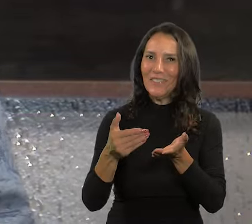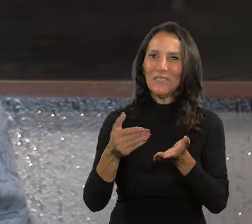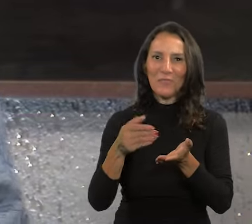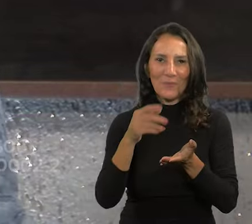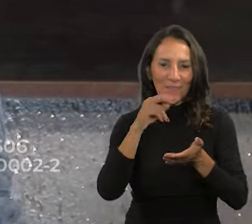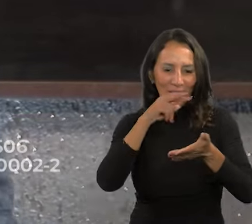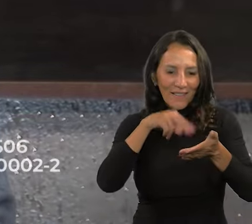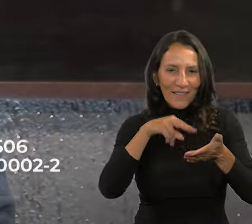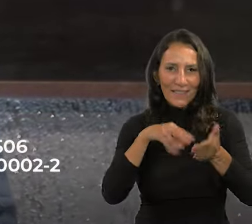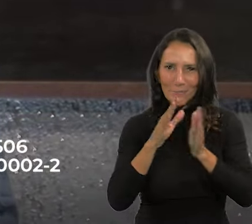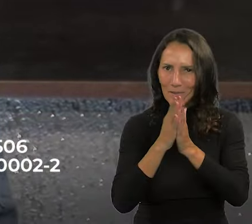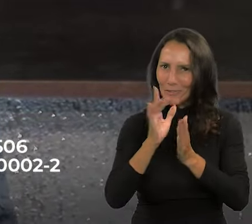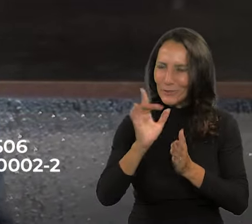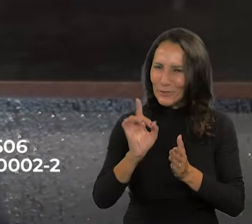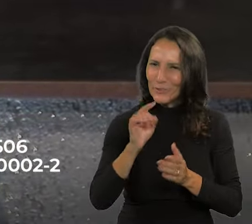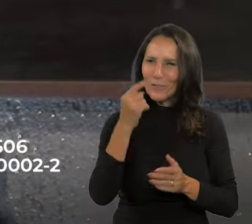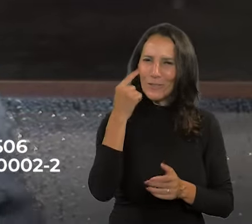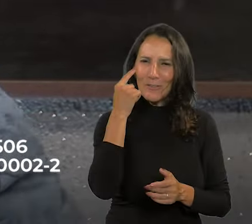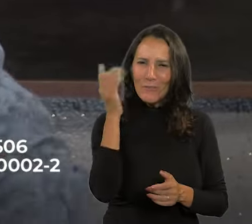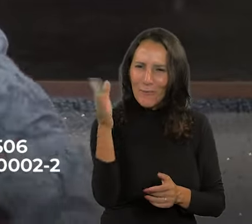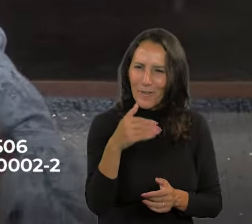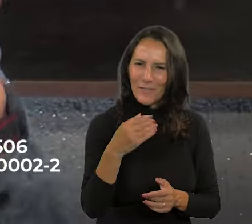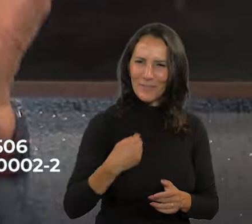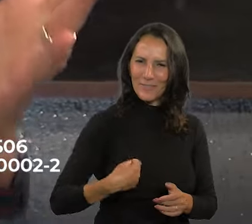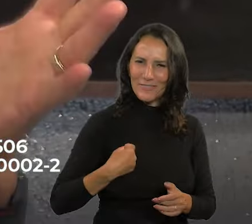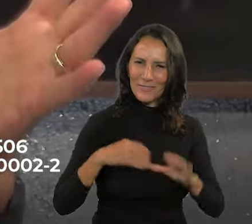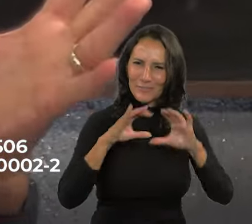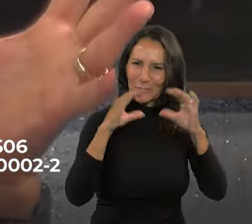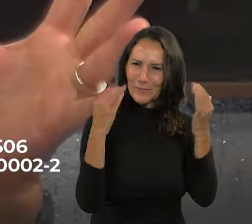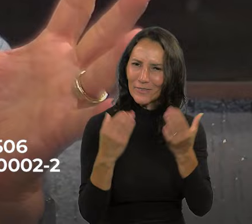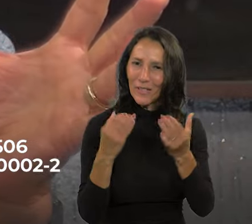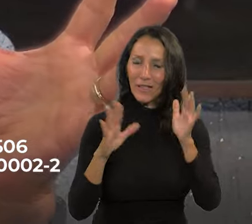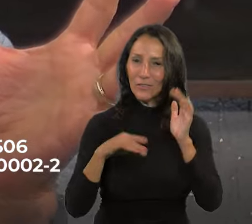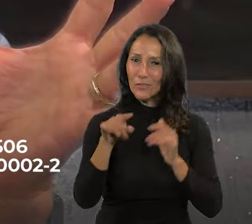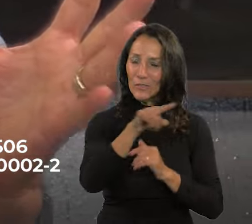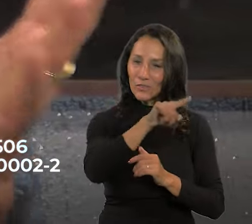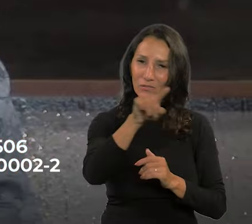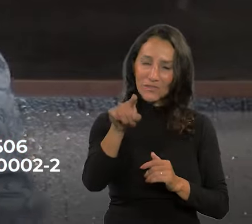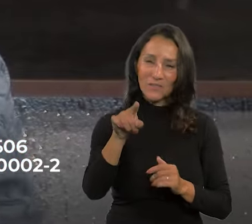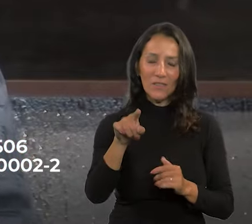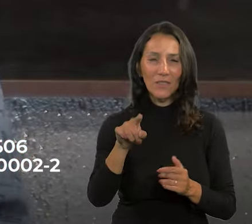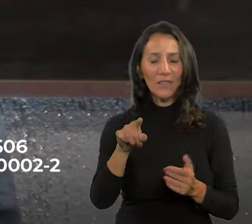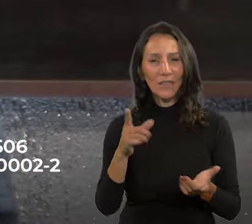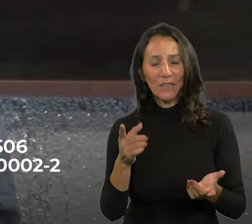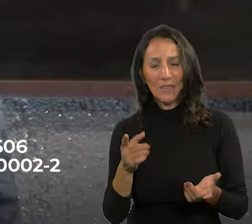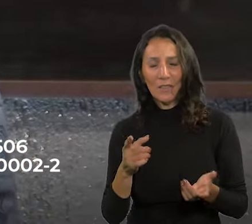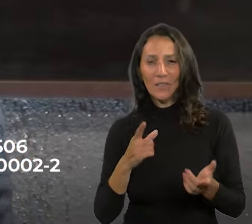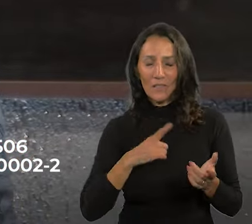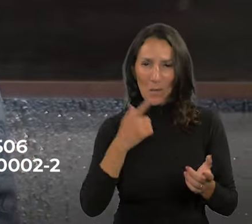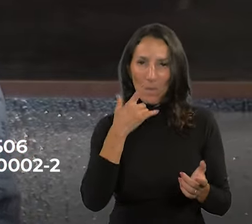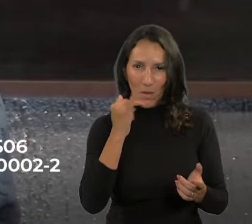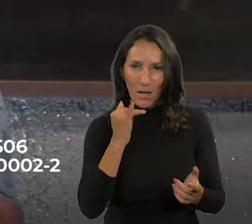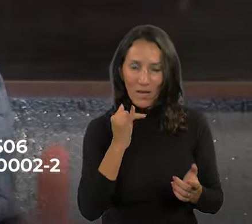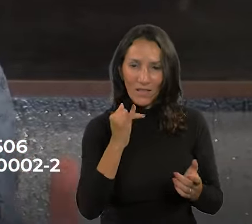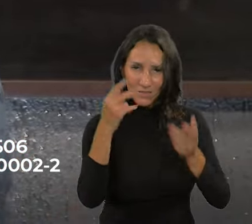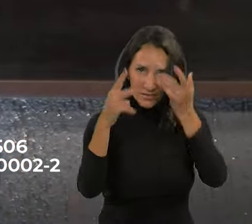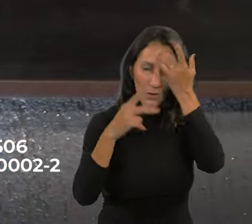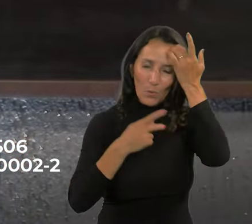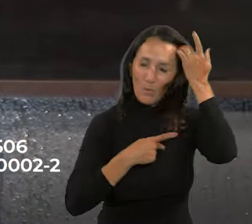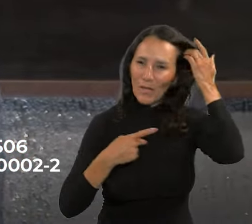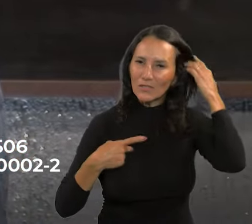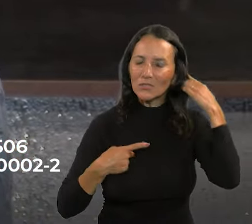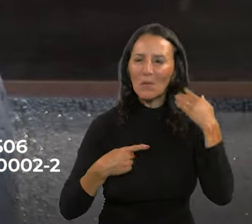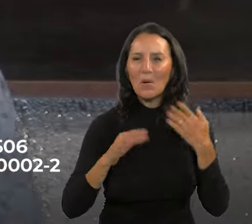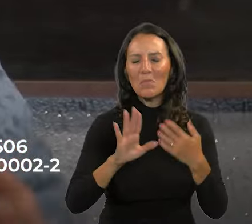pastores. Talvez você é um filho de pastor acostumado com a mediocridade, porque seu pai não podia falar de dinheiro